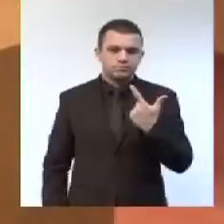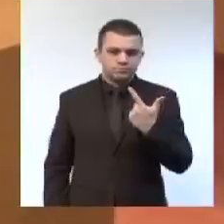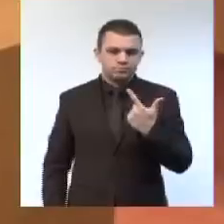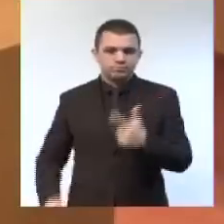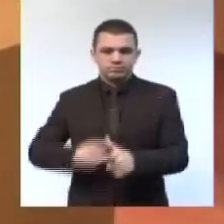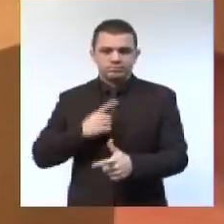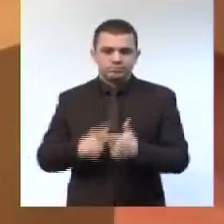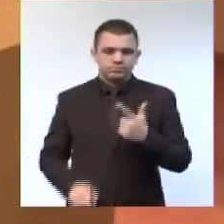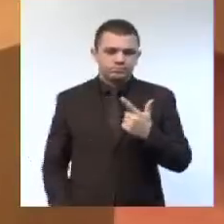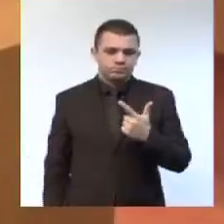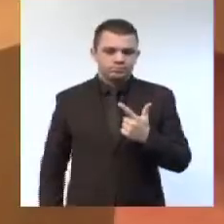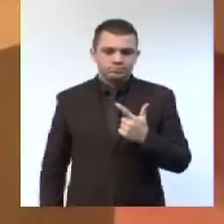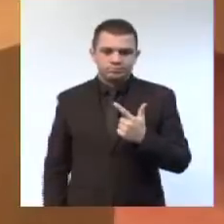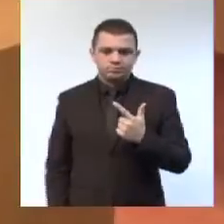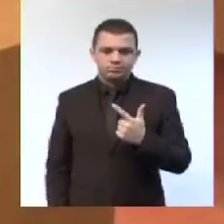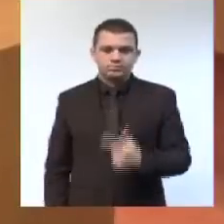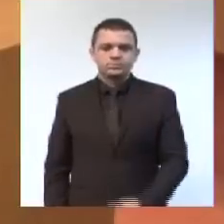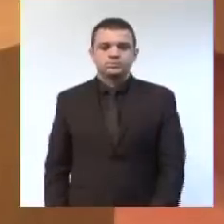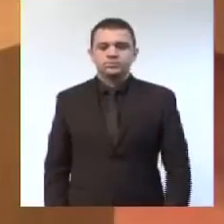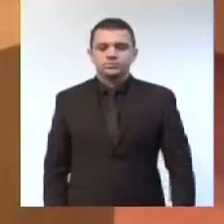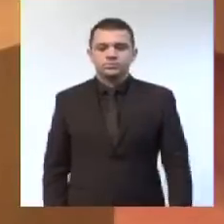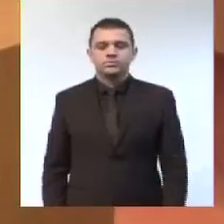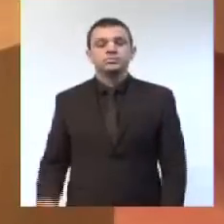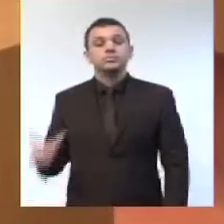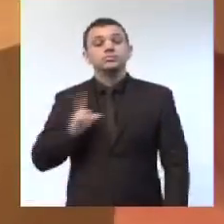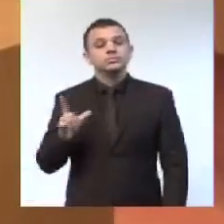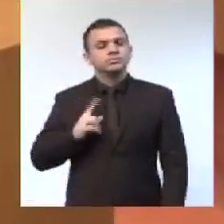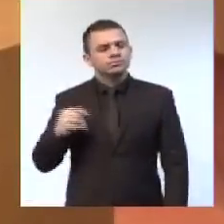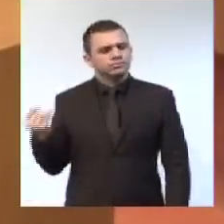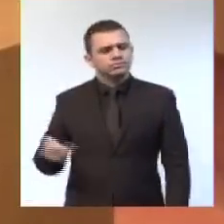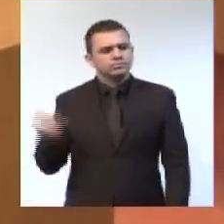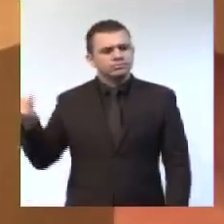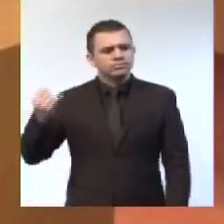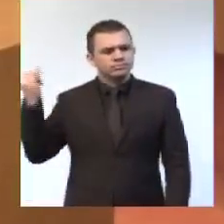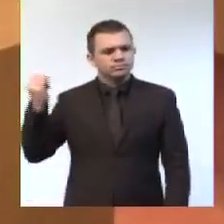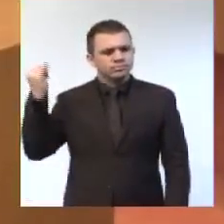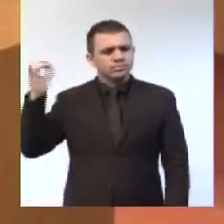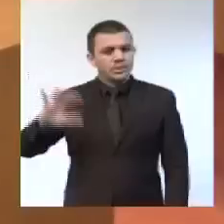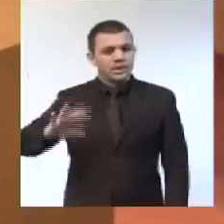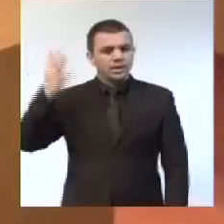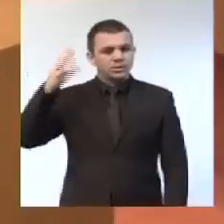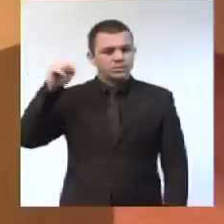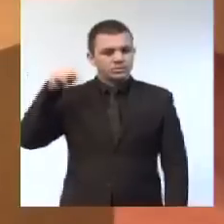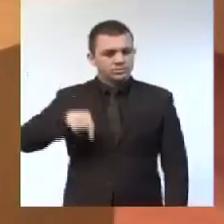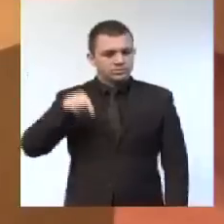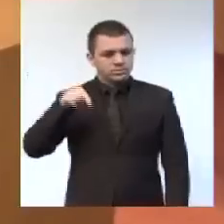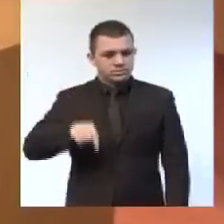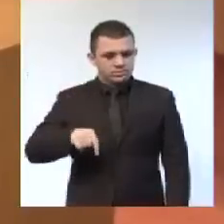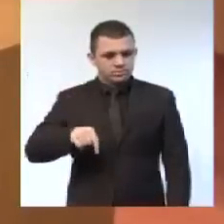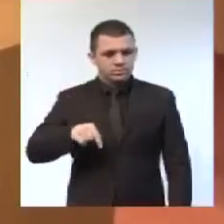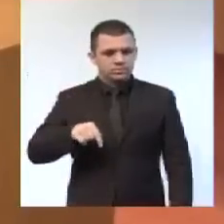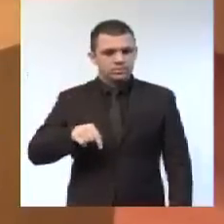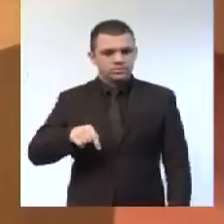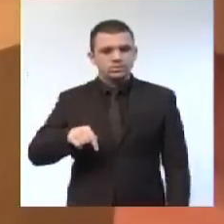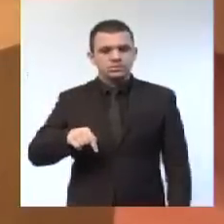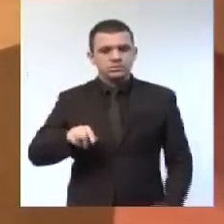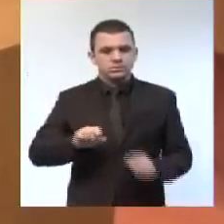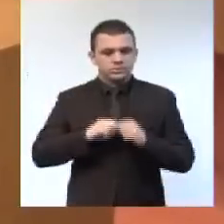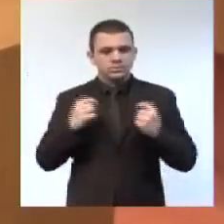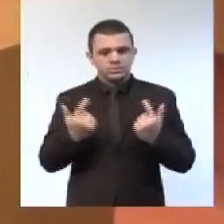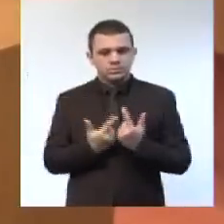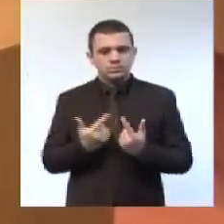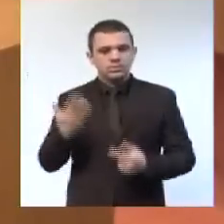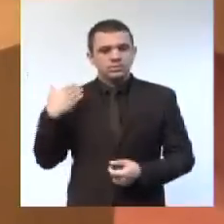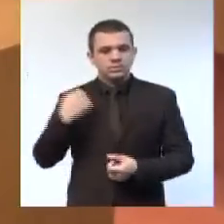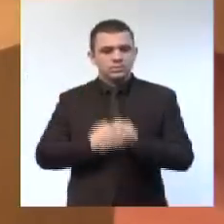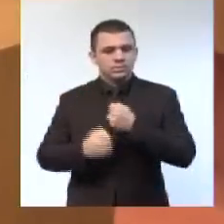vezes. Houve uma cena marcante do seu pai aqui nesta casa no final do ano passado, quando o deputado Arnaldo